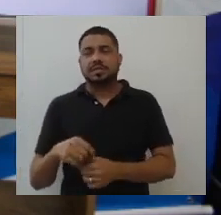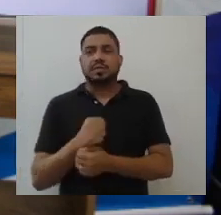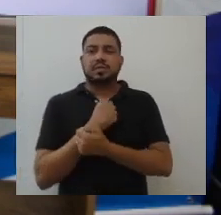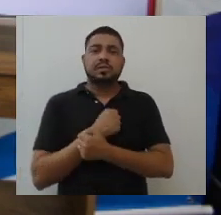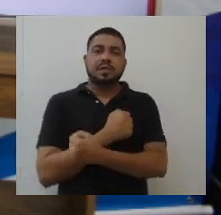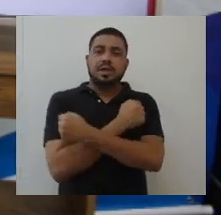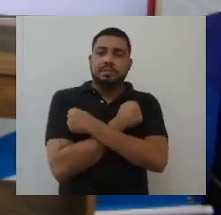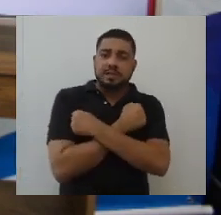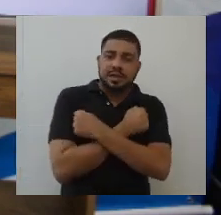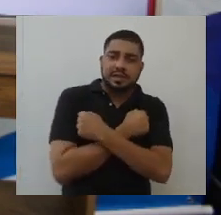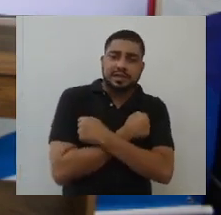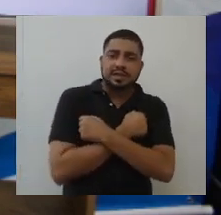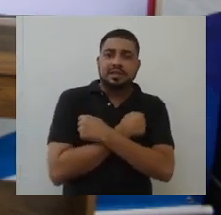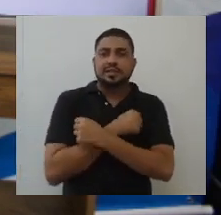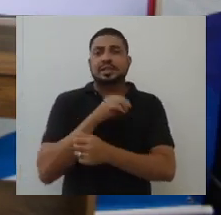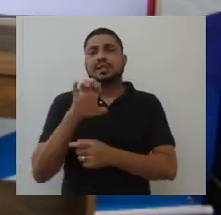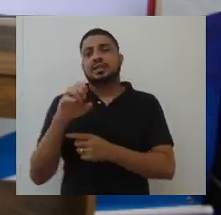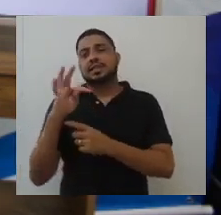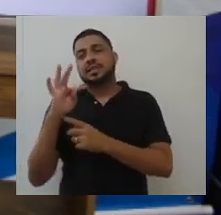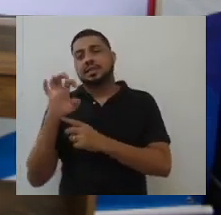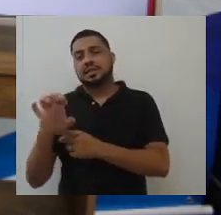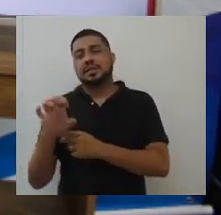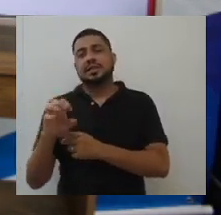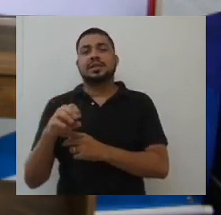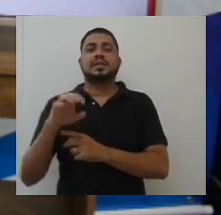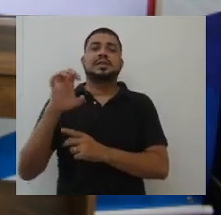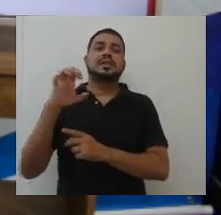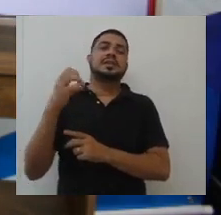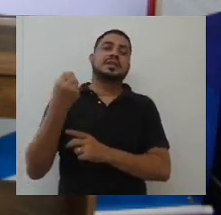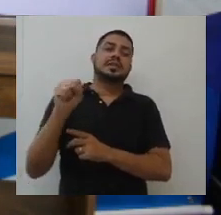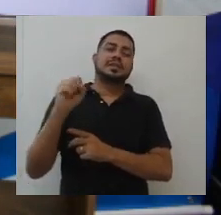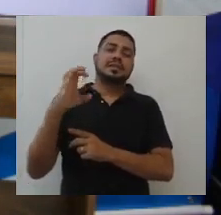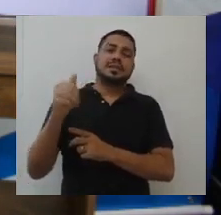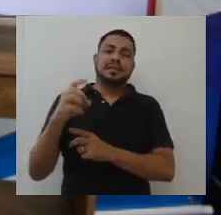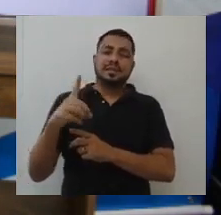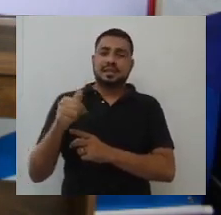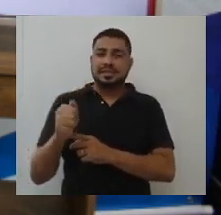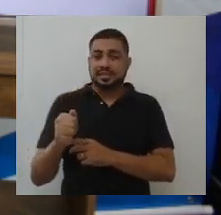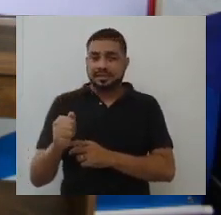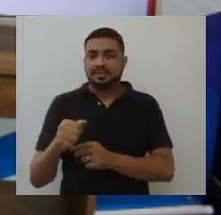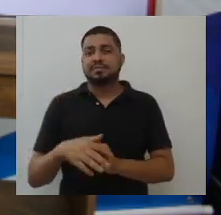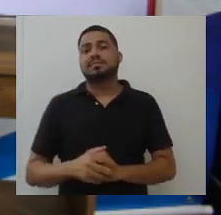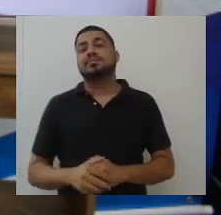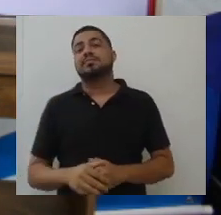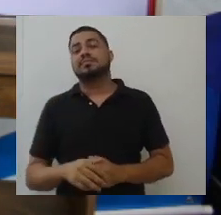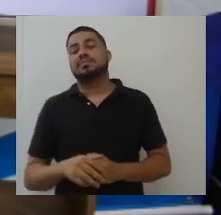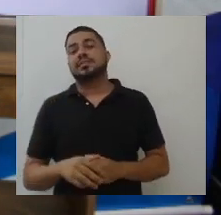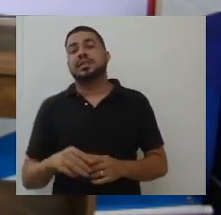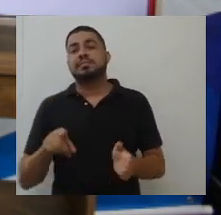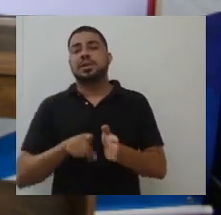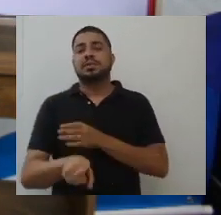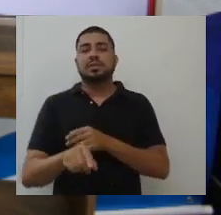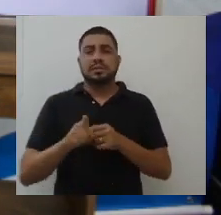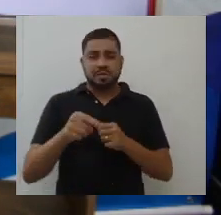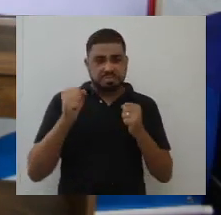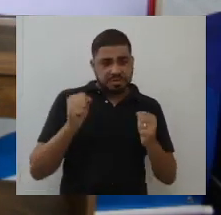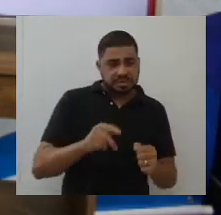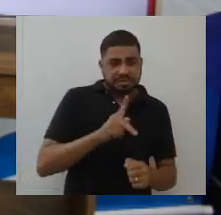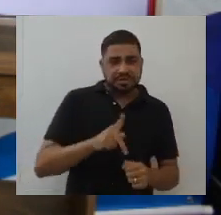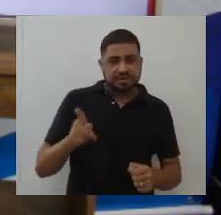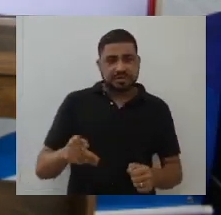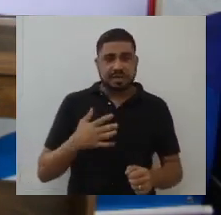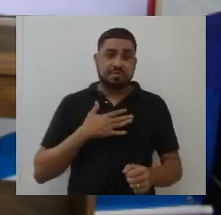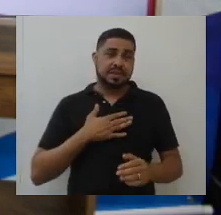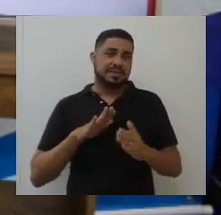de escada. Um forte abraço para a ETE de escada. Para quem não entendeu a pergunta dela, é perguntando aí se eu poderia ser professor na